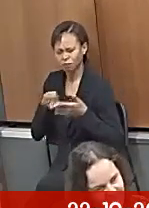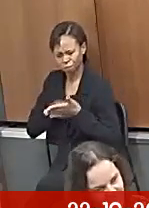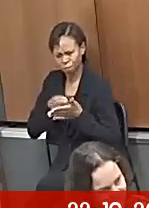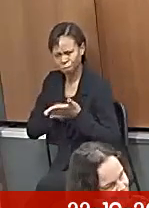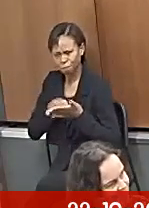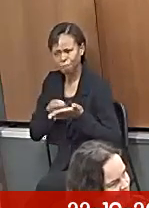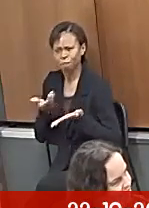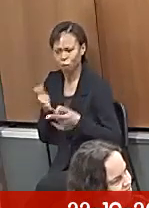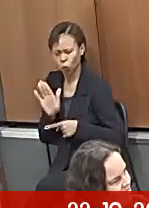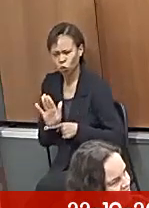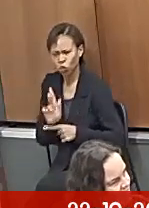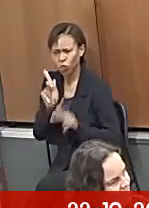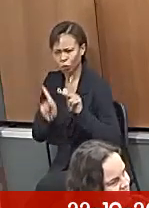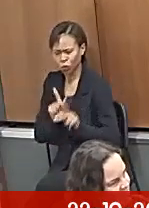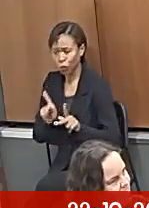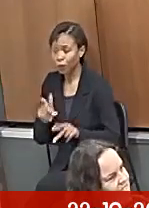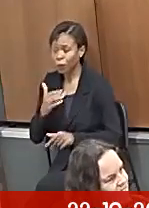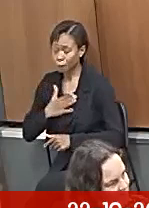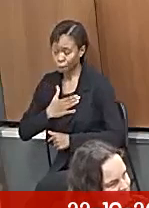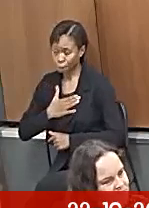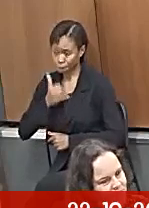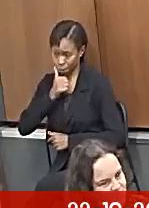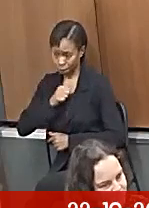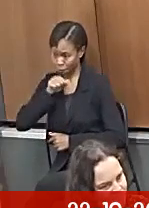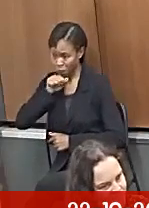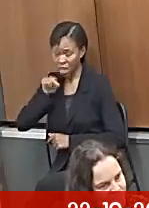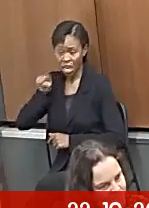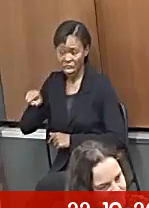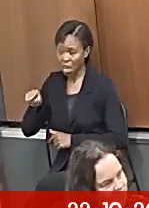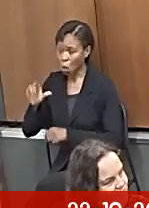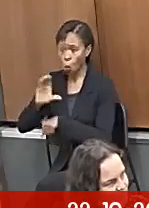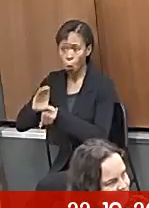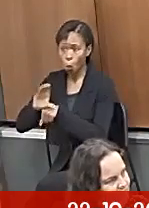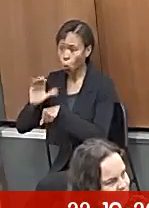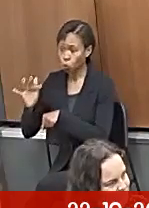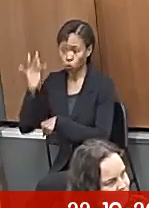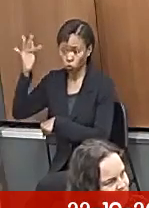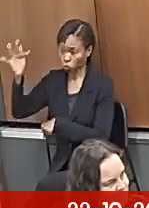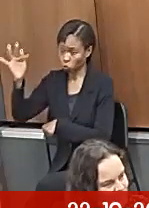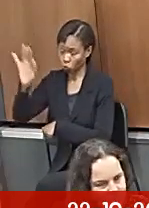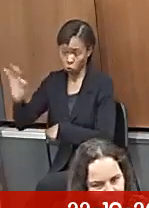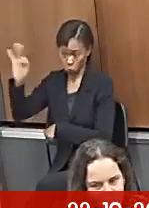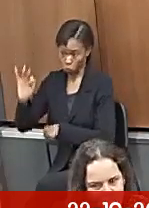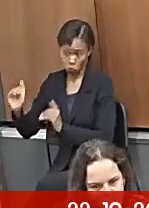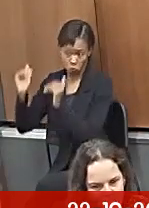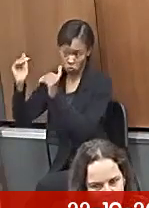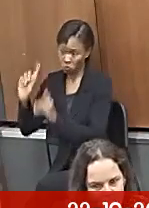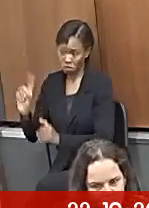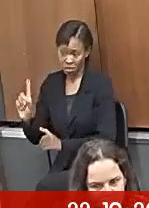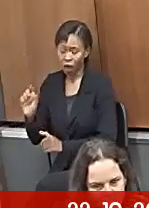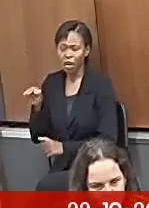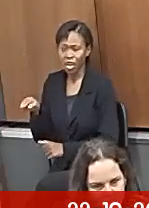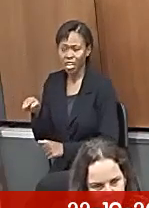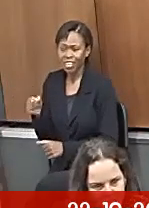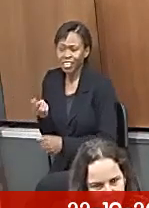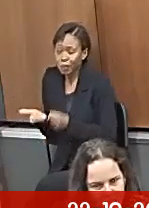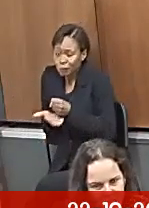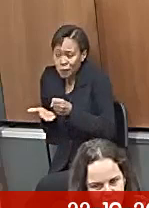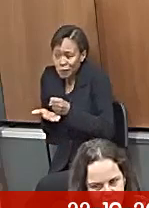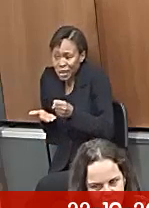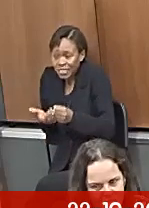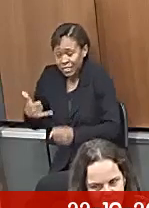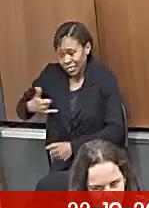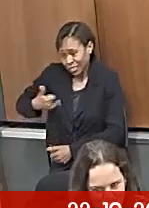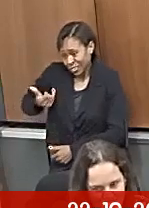alguém. E minha mãe, sem ter qualquer curso superior, muito pelo contrário, terminou o ensino fundamental há 2 anos atrás, aos